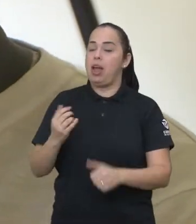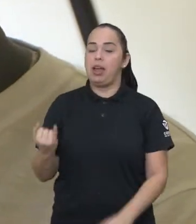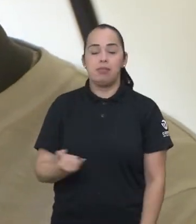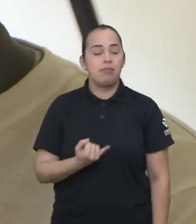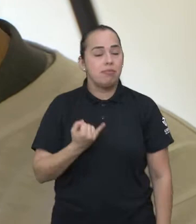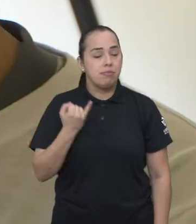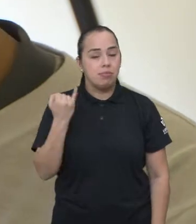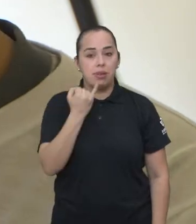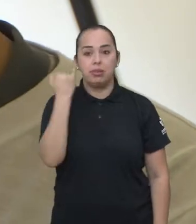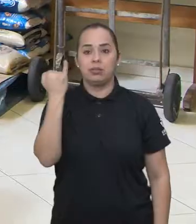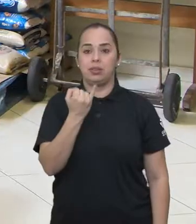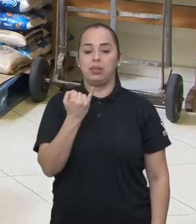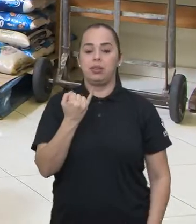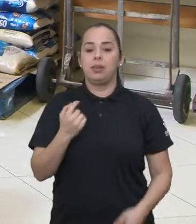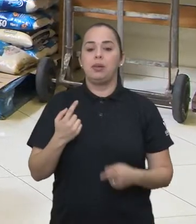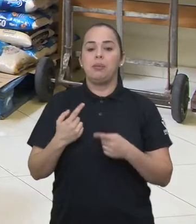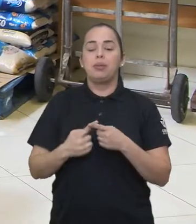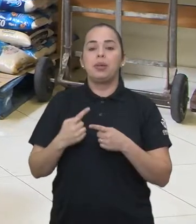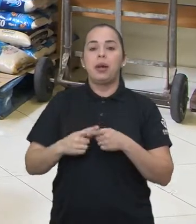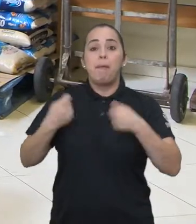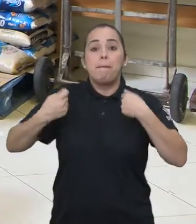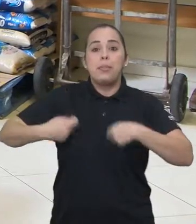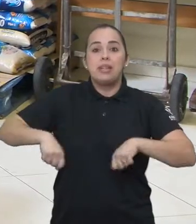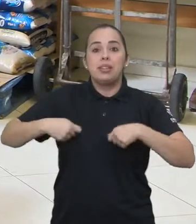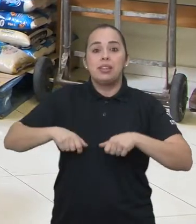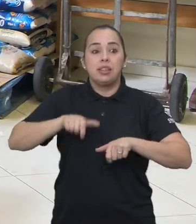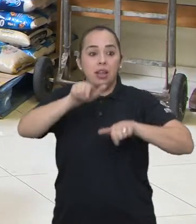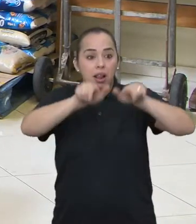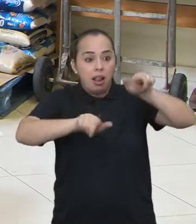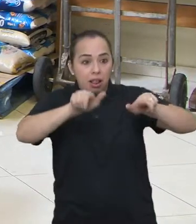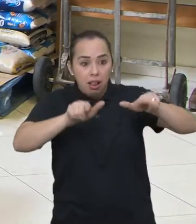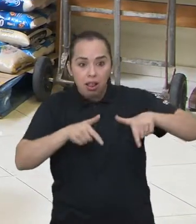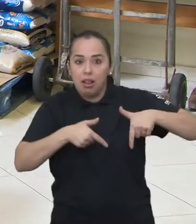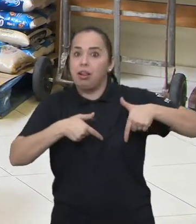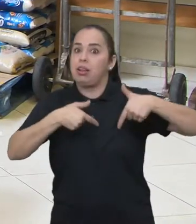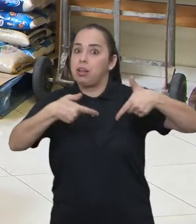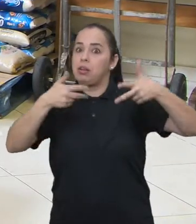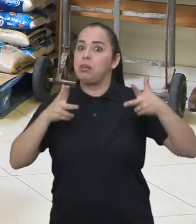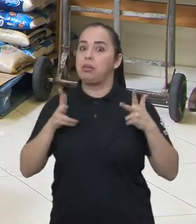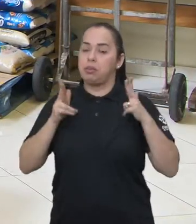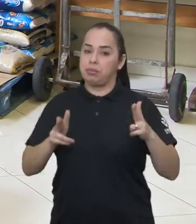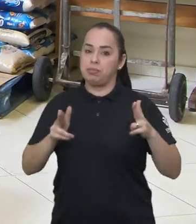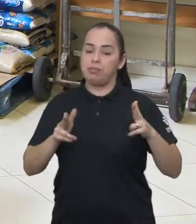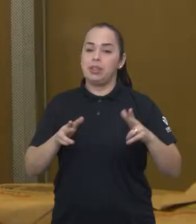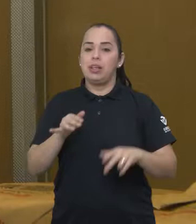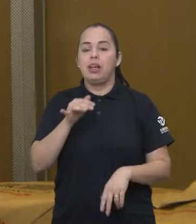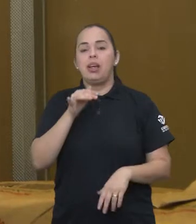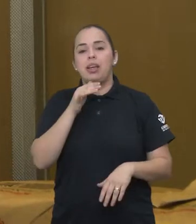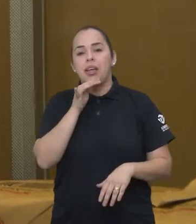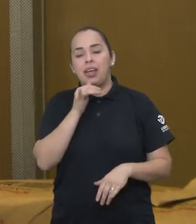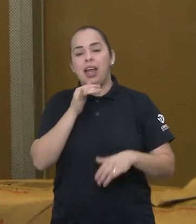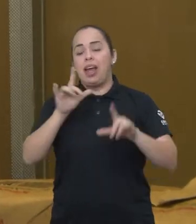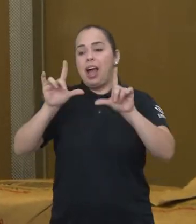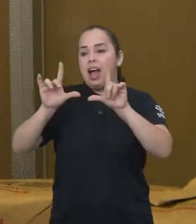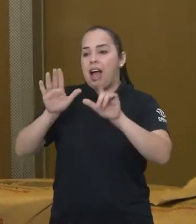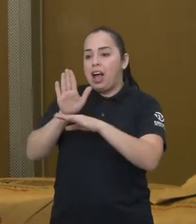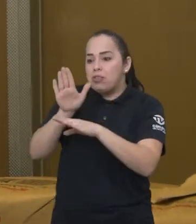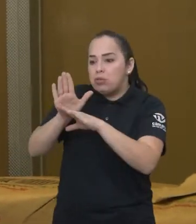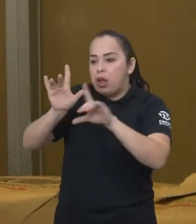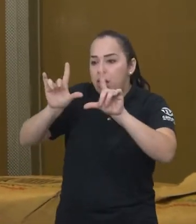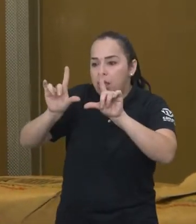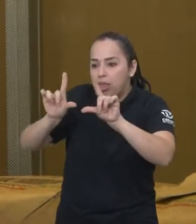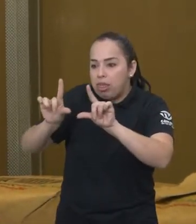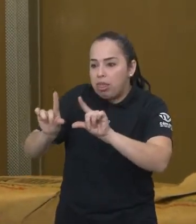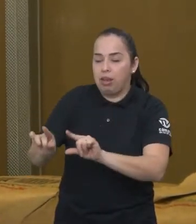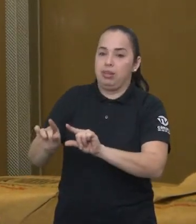voluntário é essencial segundo o parlamentar é preciso que mais pessoas se mobilizem pela causa como uma forma de